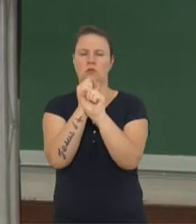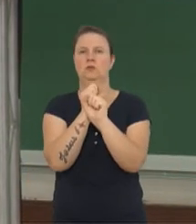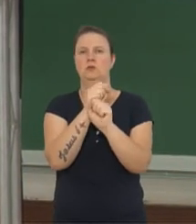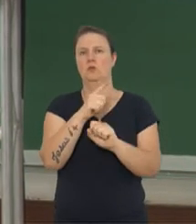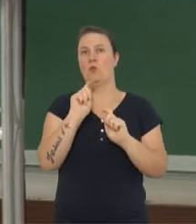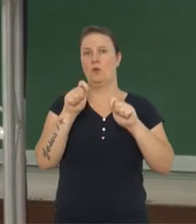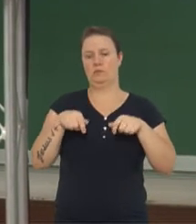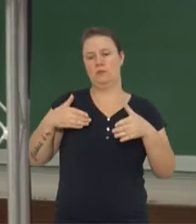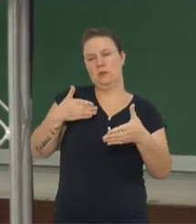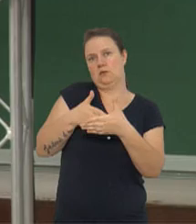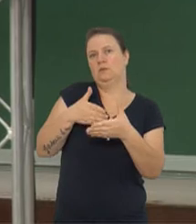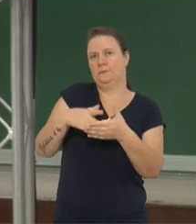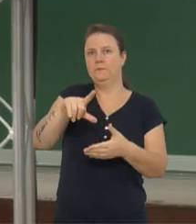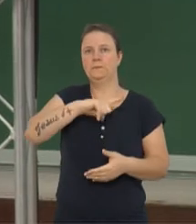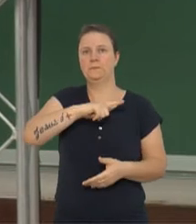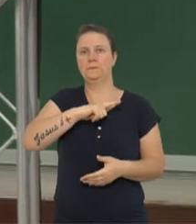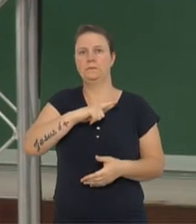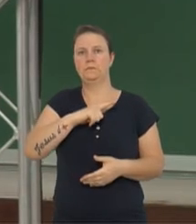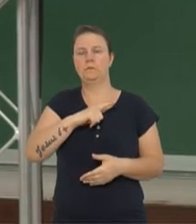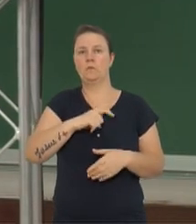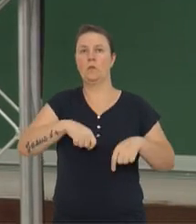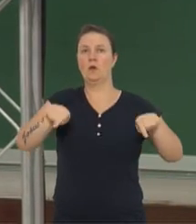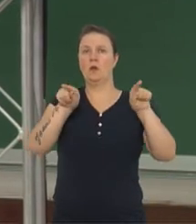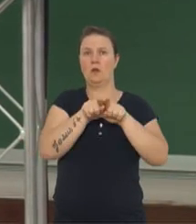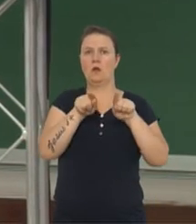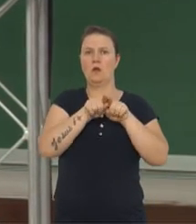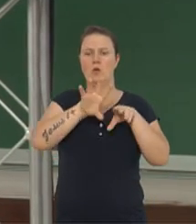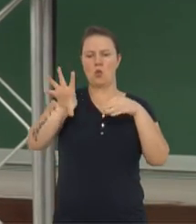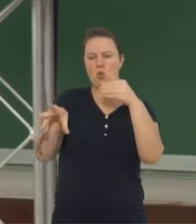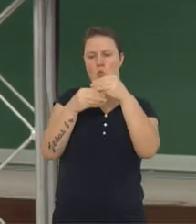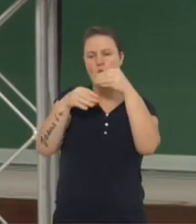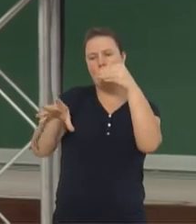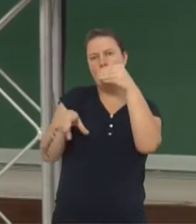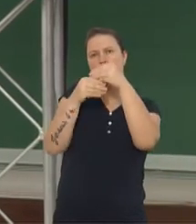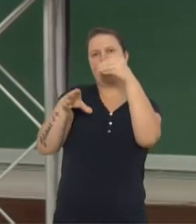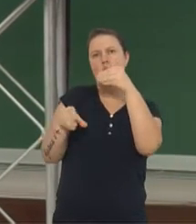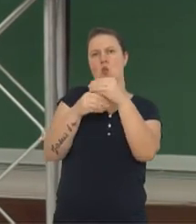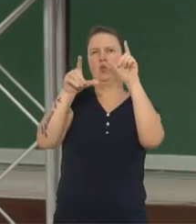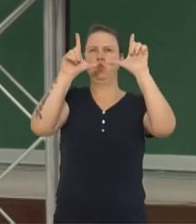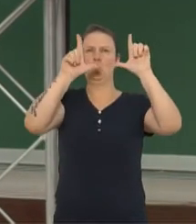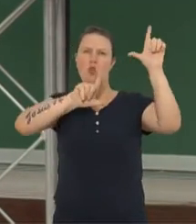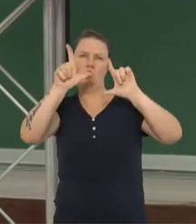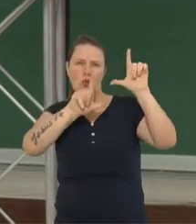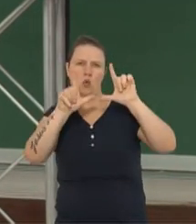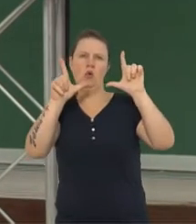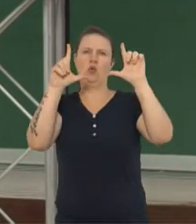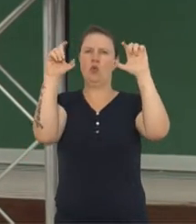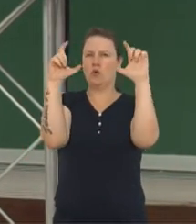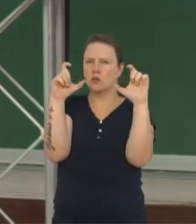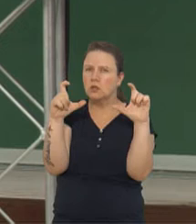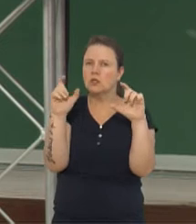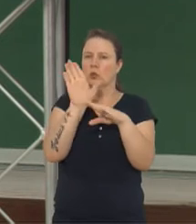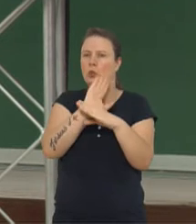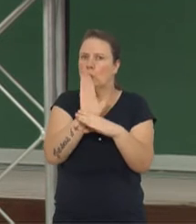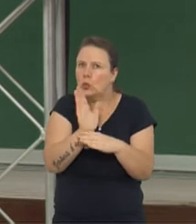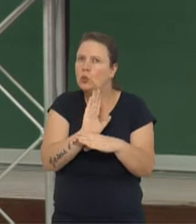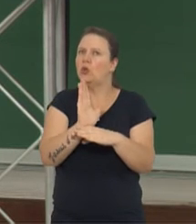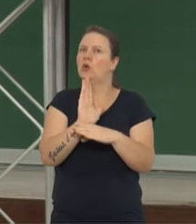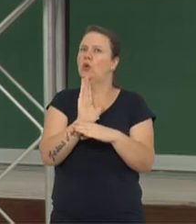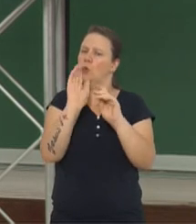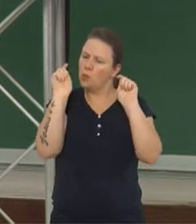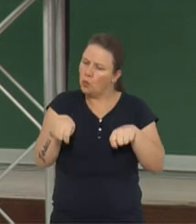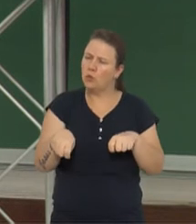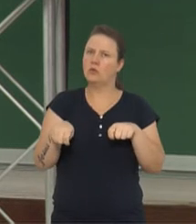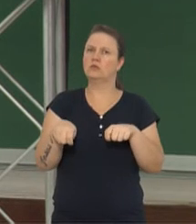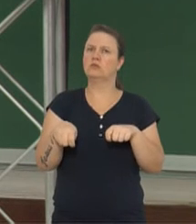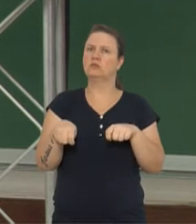curto. Pode incorporar fotografias, vídeos, e aí nós vemos então o quanto é expandido essa comunicação. Não